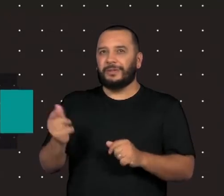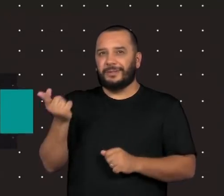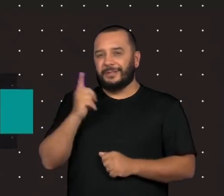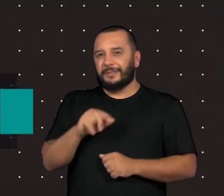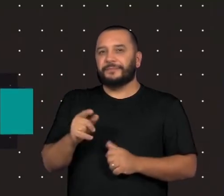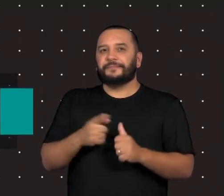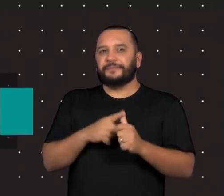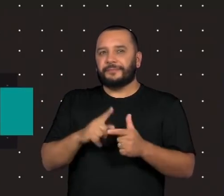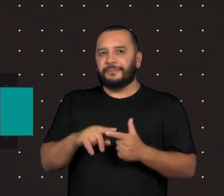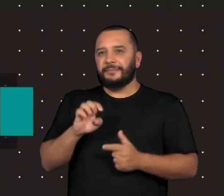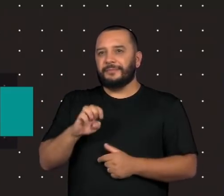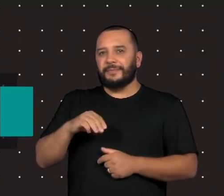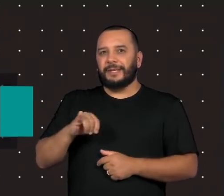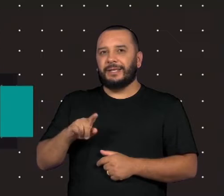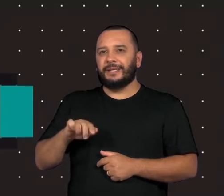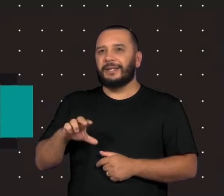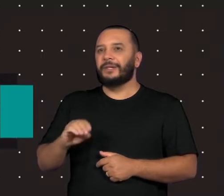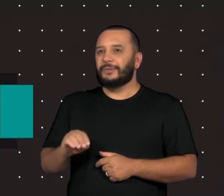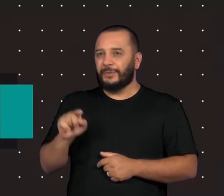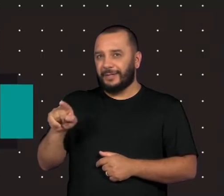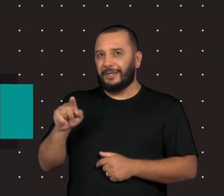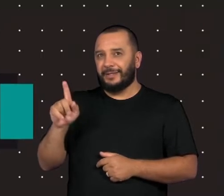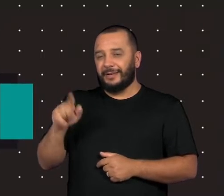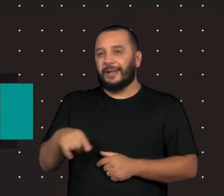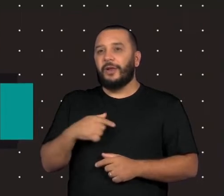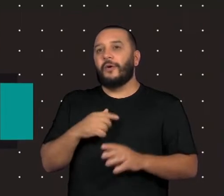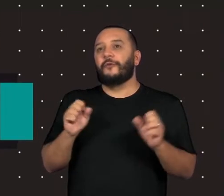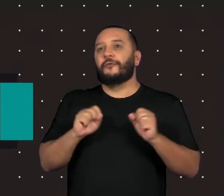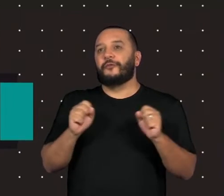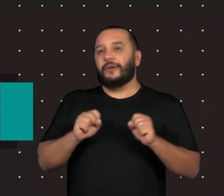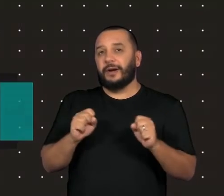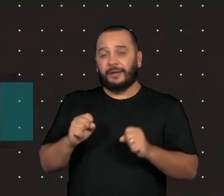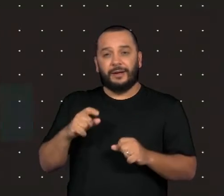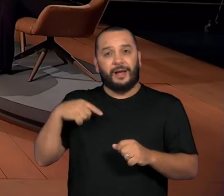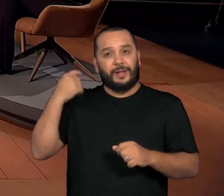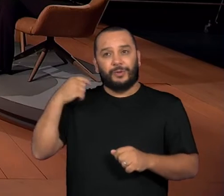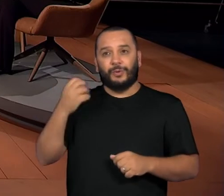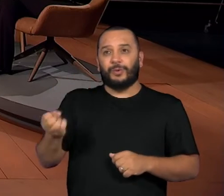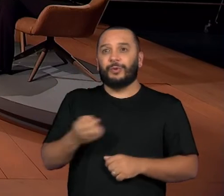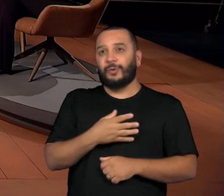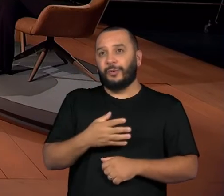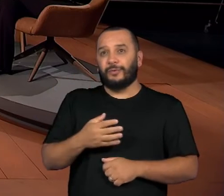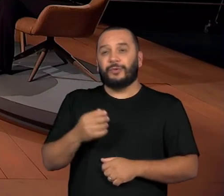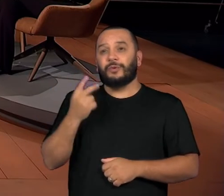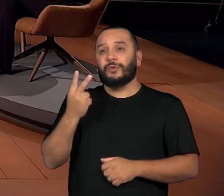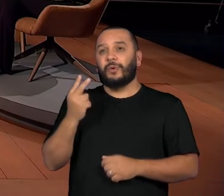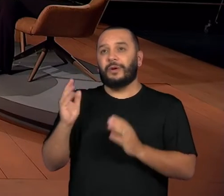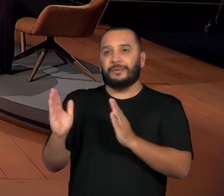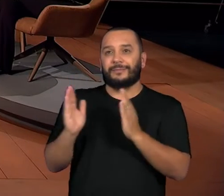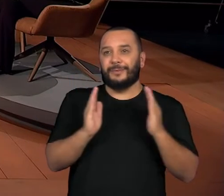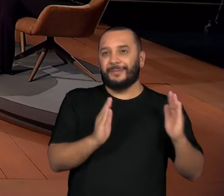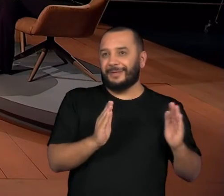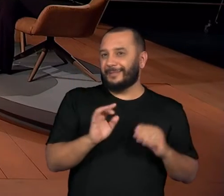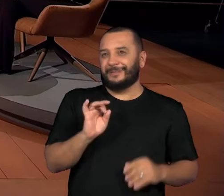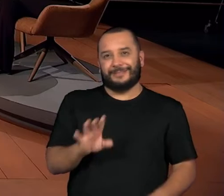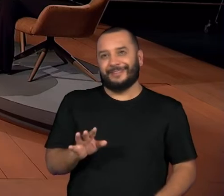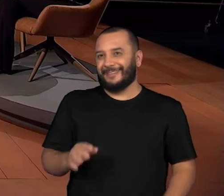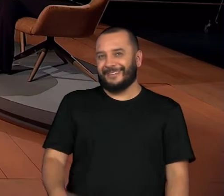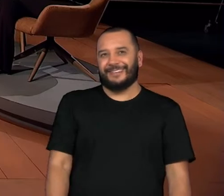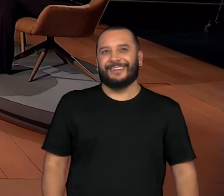Emiliano Queiroz ganhou fazendo o fã, ganhou o melhor coadjuvante com 2 cenas. Olha que não é lindo isso?